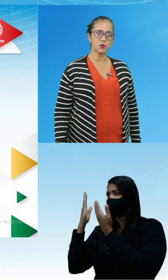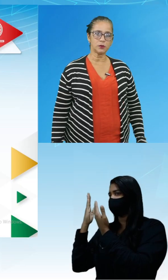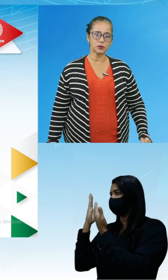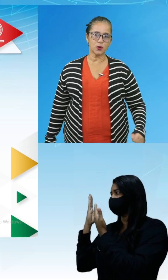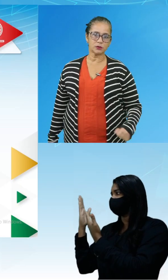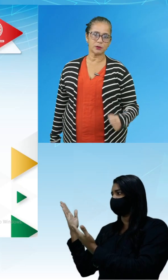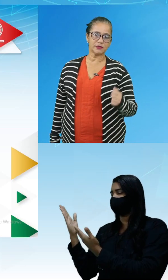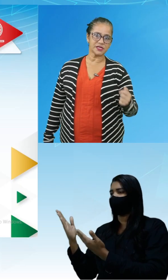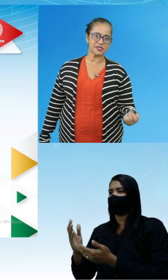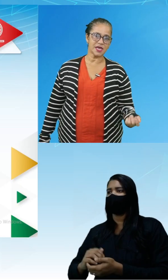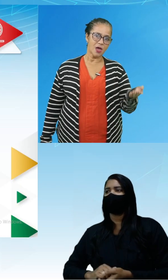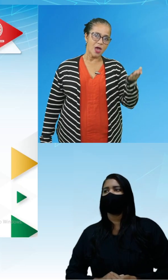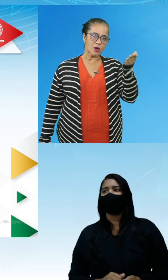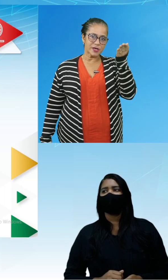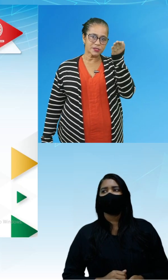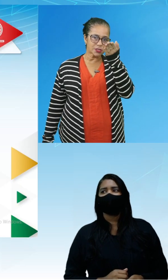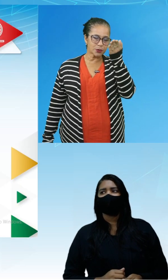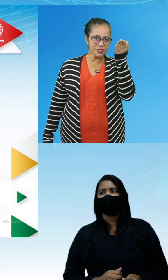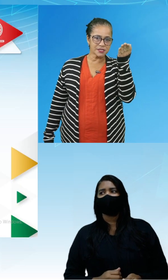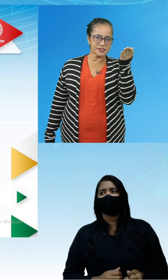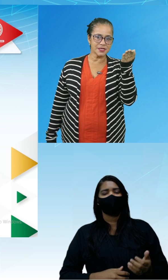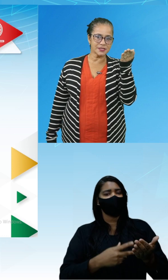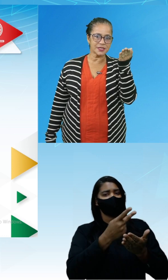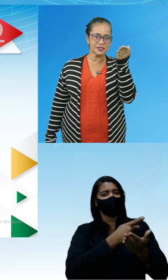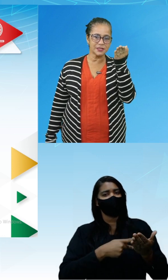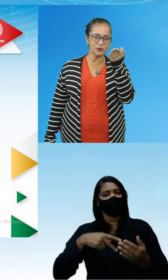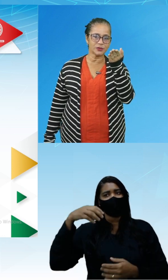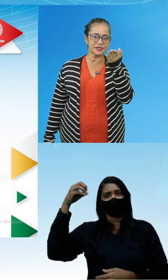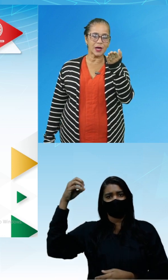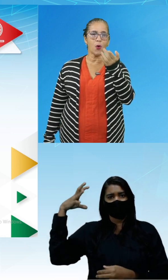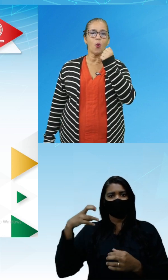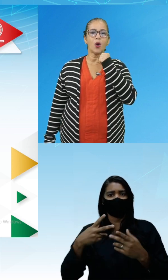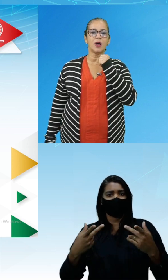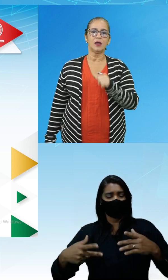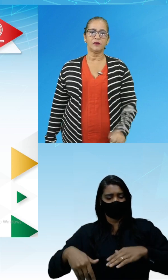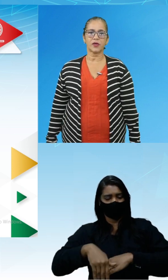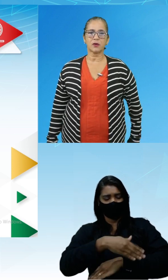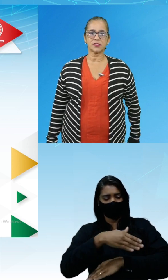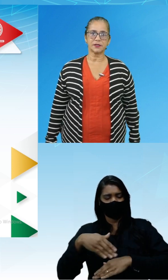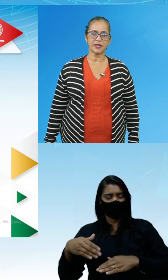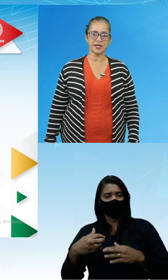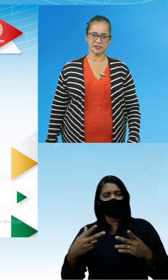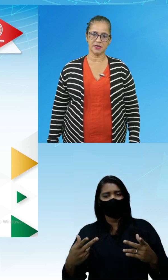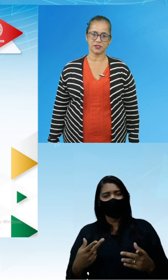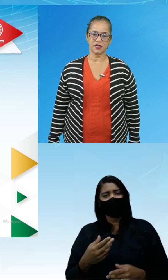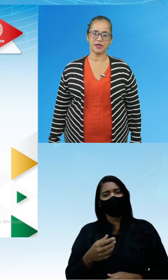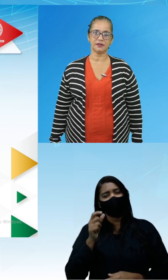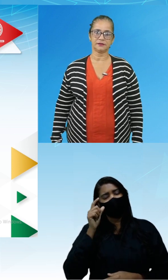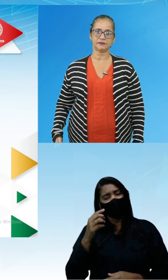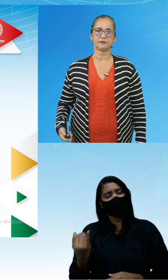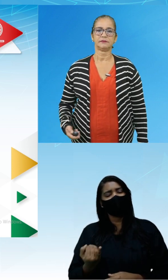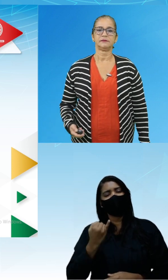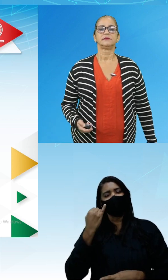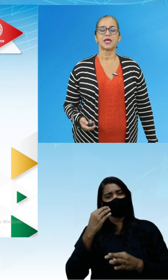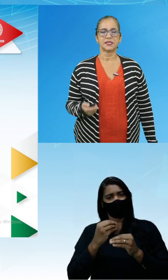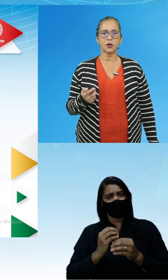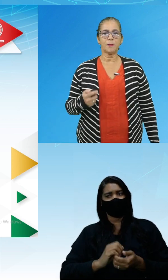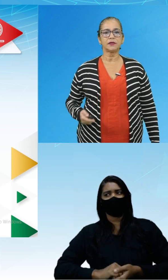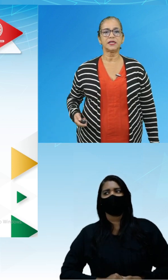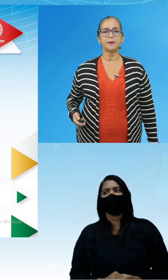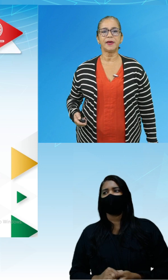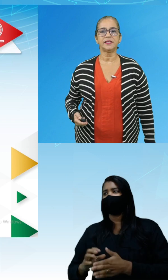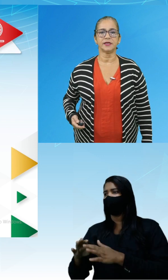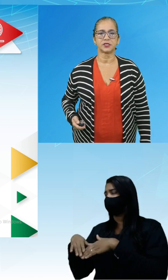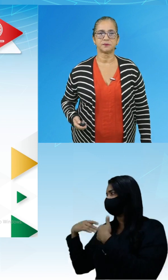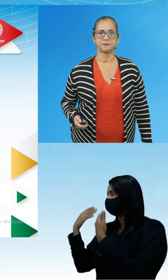é que é o contorno, como é o desenho, como é que são as luzezinhas do lugar, da rua. Olha que coisa interessante, né? Esse é o